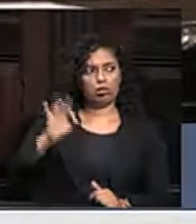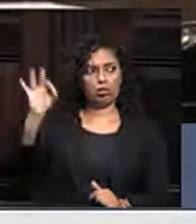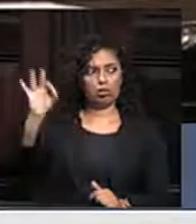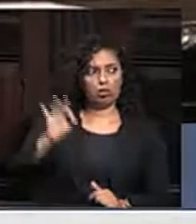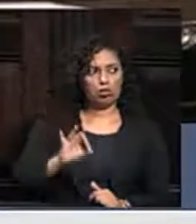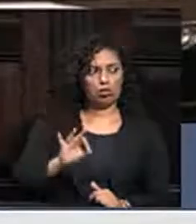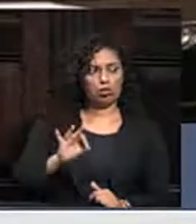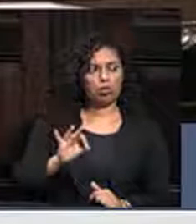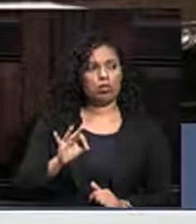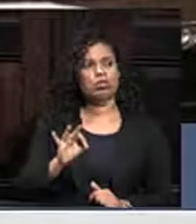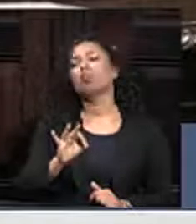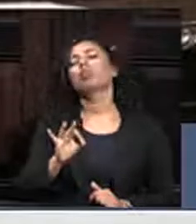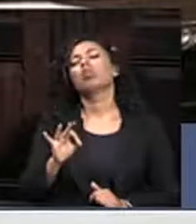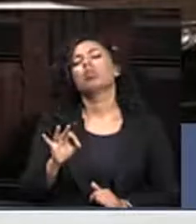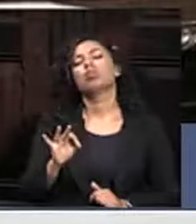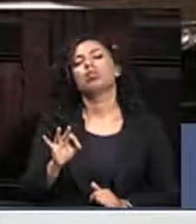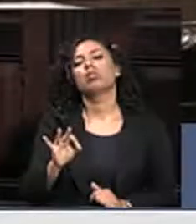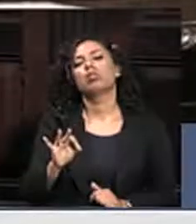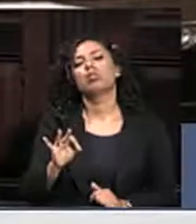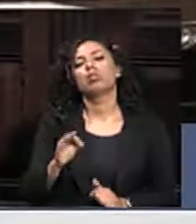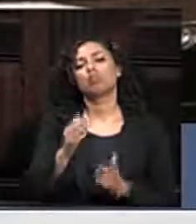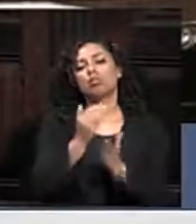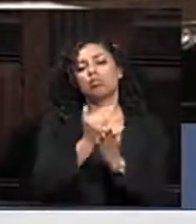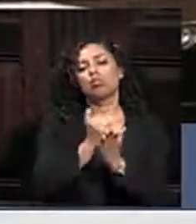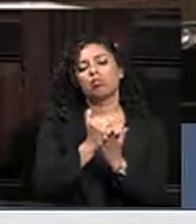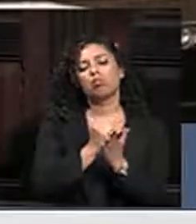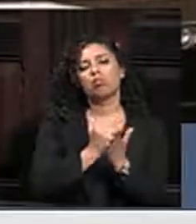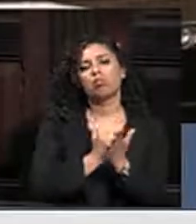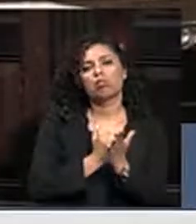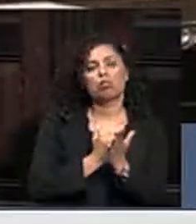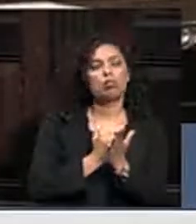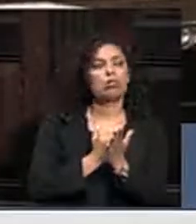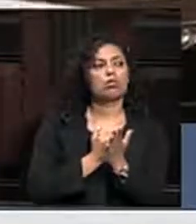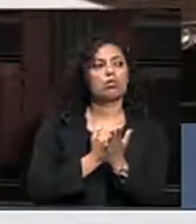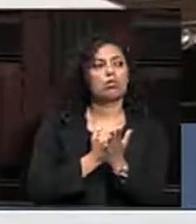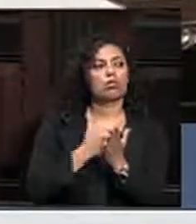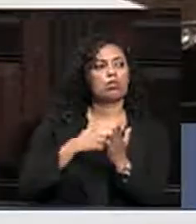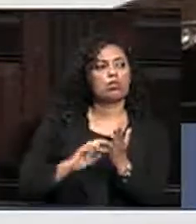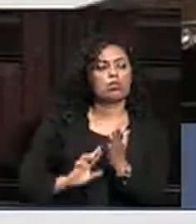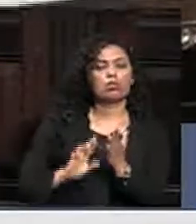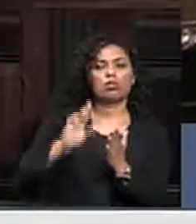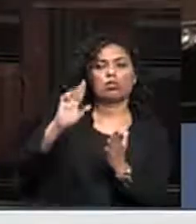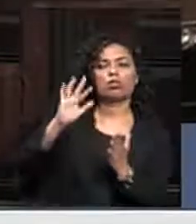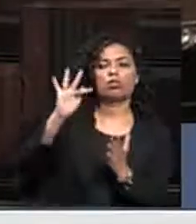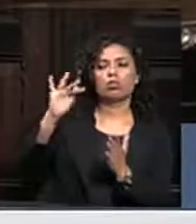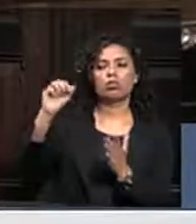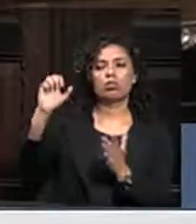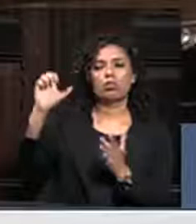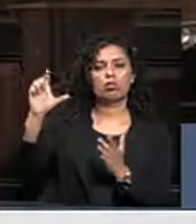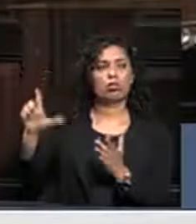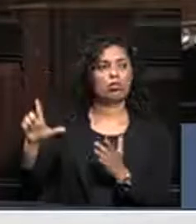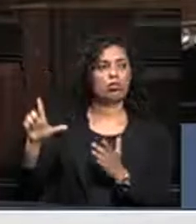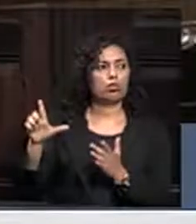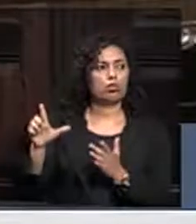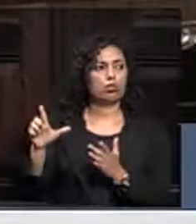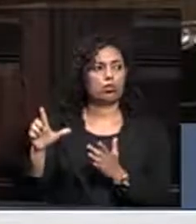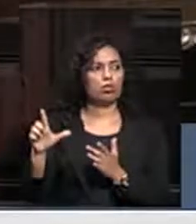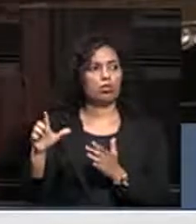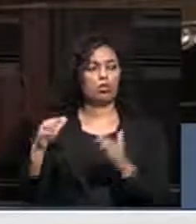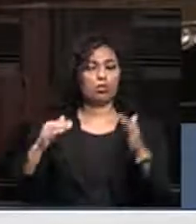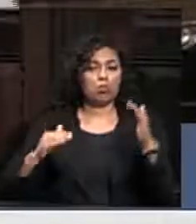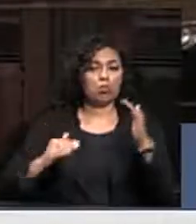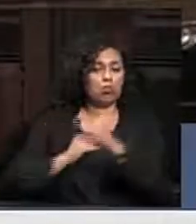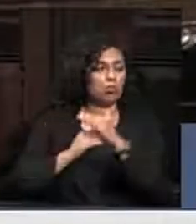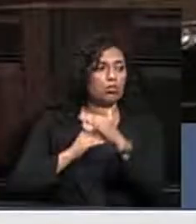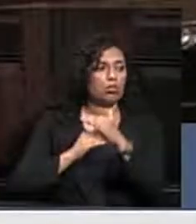corrente líquida, quando a lei de recuperação, perdão, a lei de responsabilidade fiscal diz que esse teto